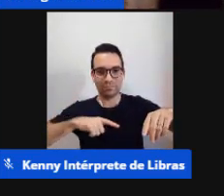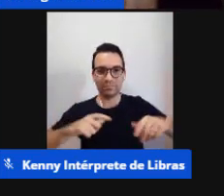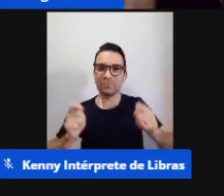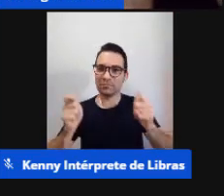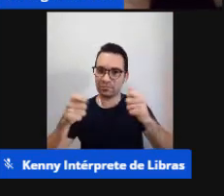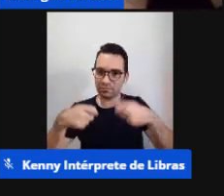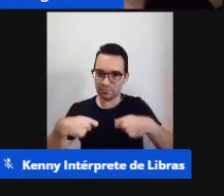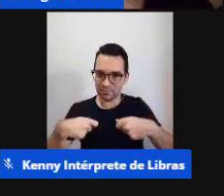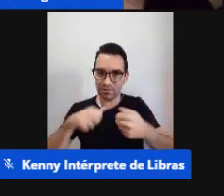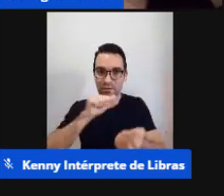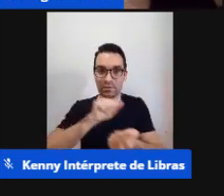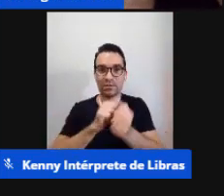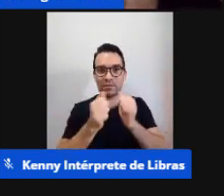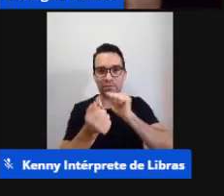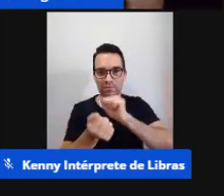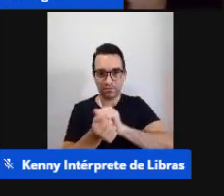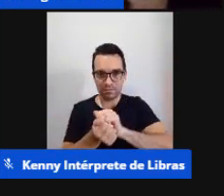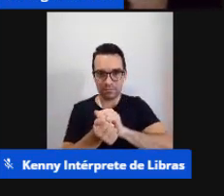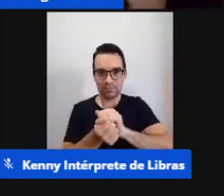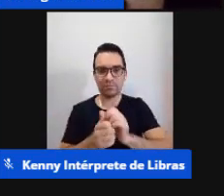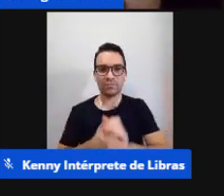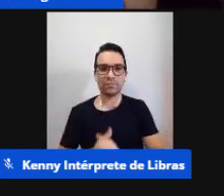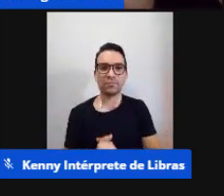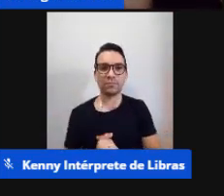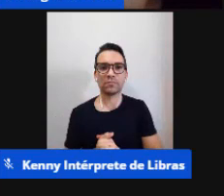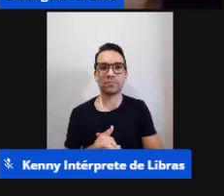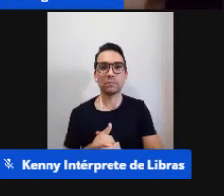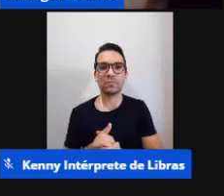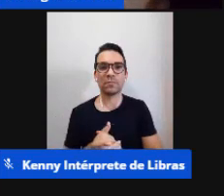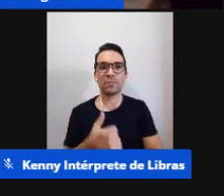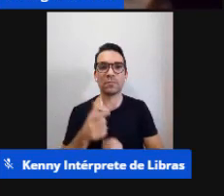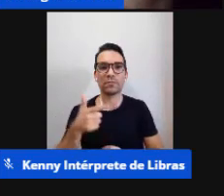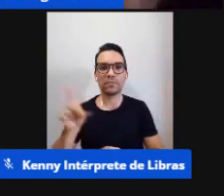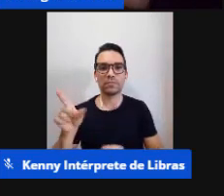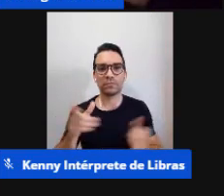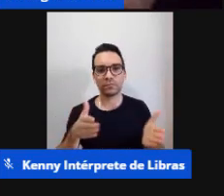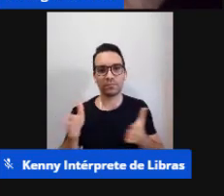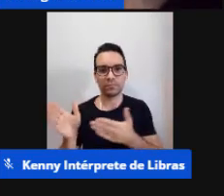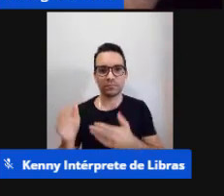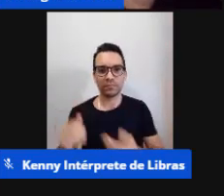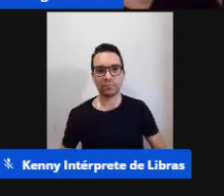Exatamente. Vamos lá para o próximo slide?